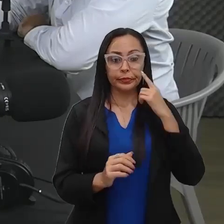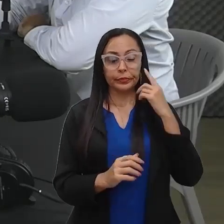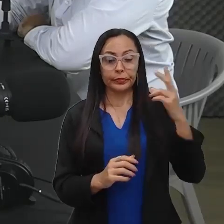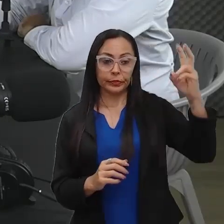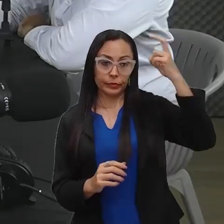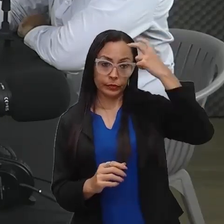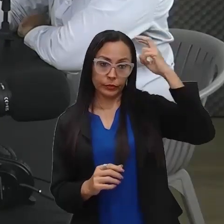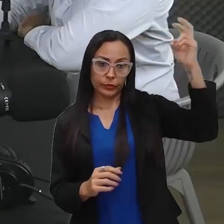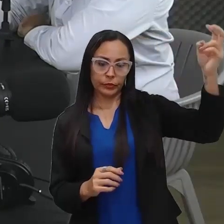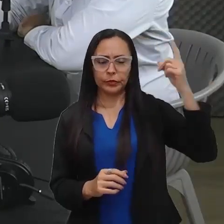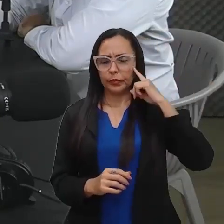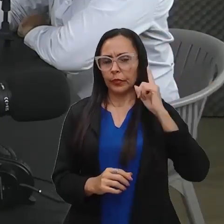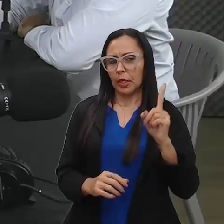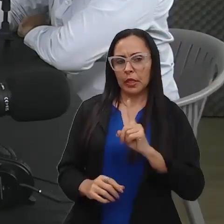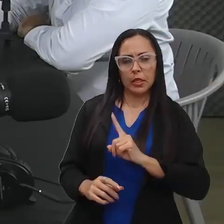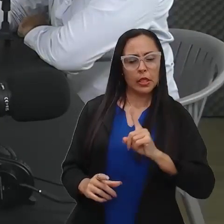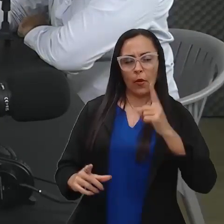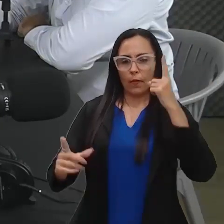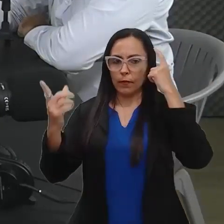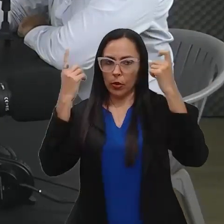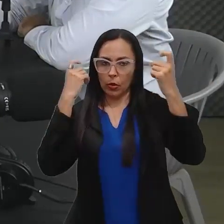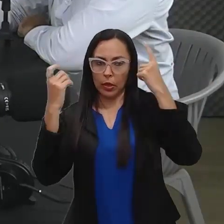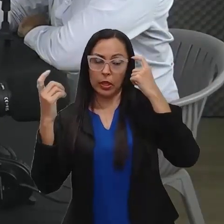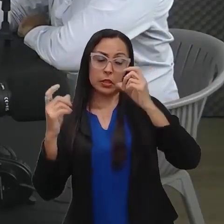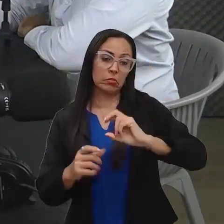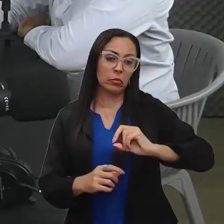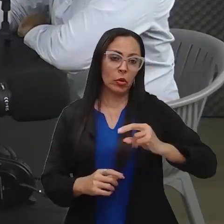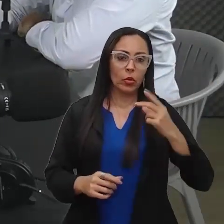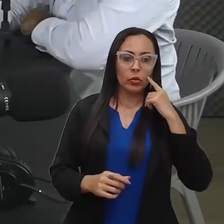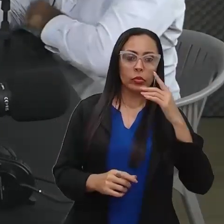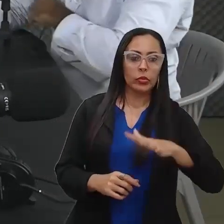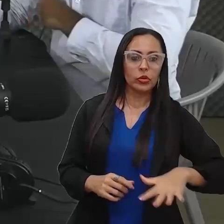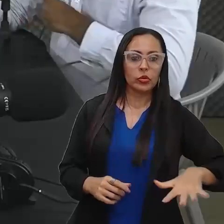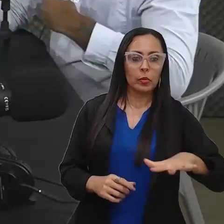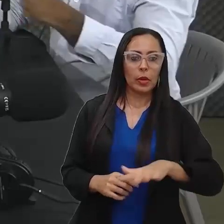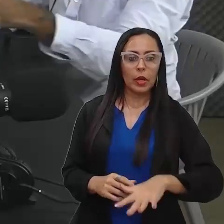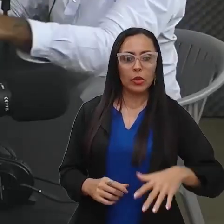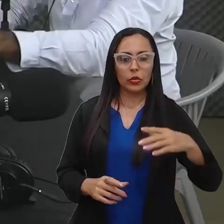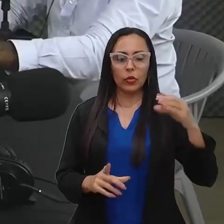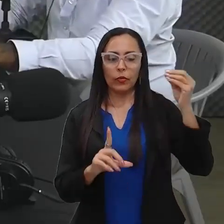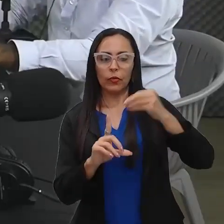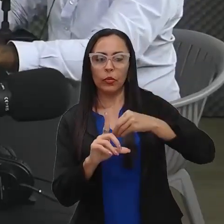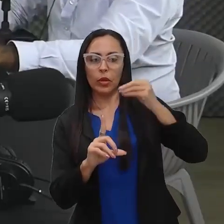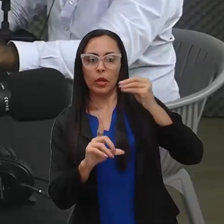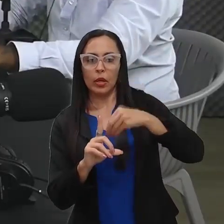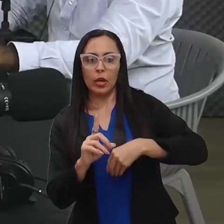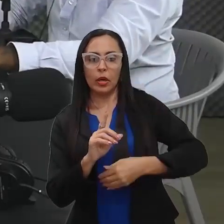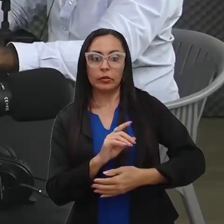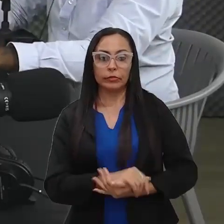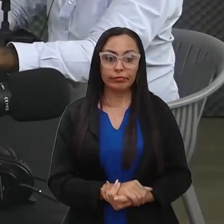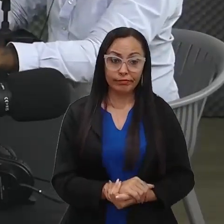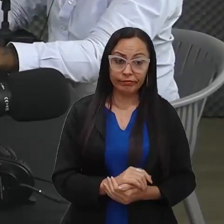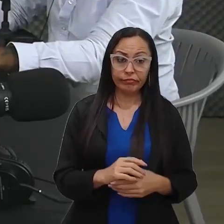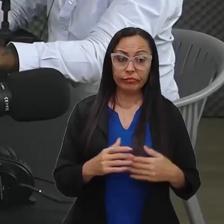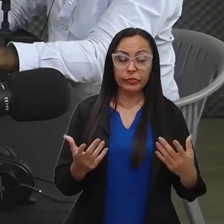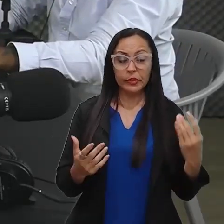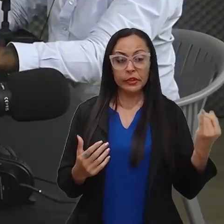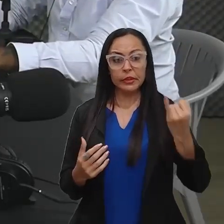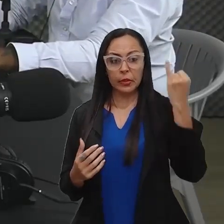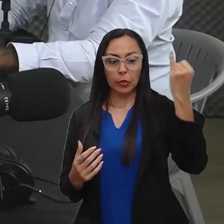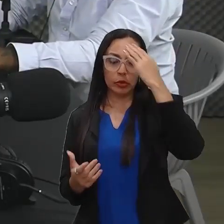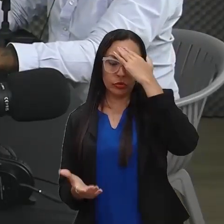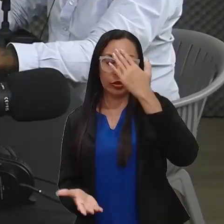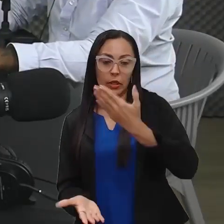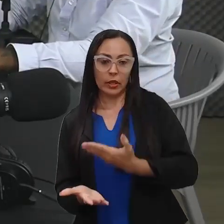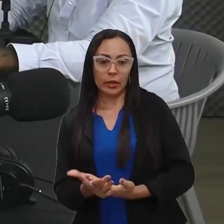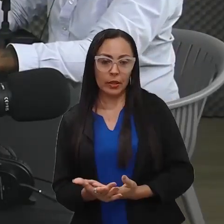não violência ou para um espaço mais vulnerável, né? Então, por isso que é muito importante a gente acreditar na